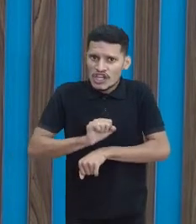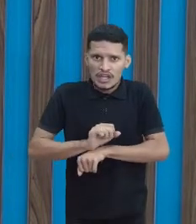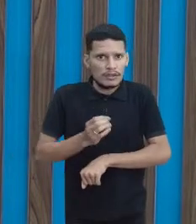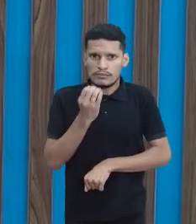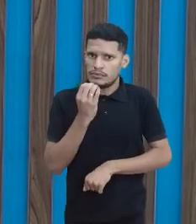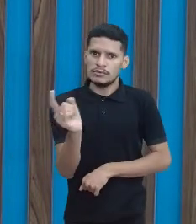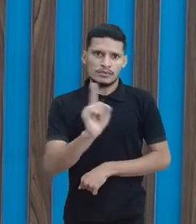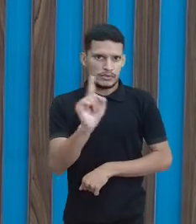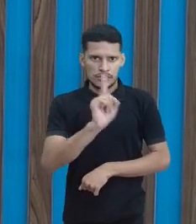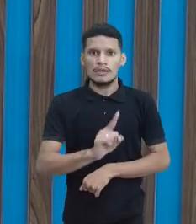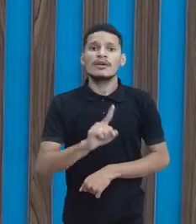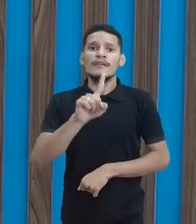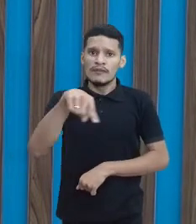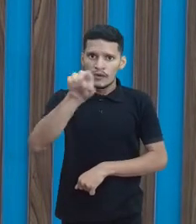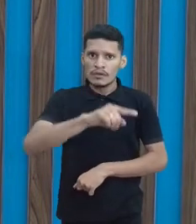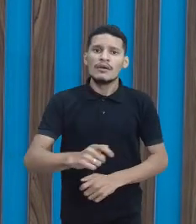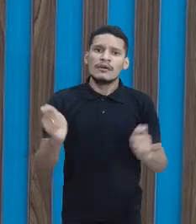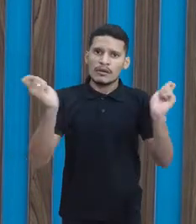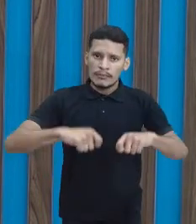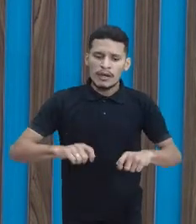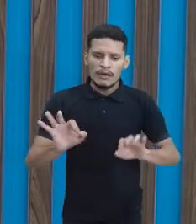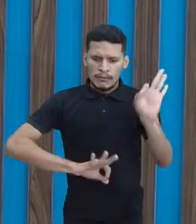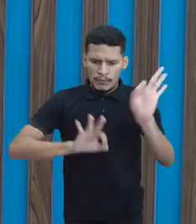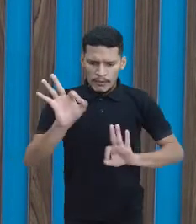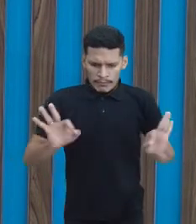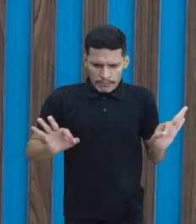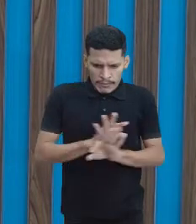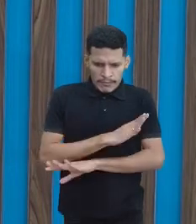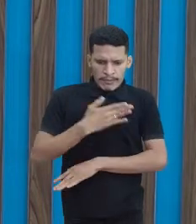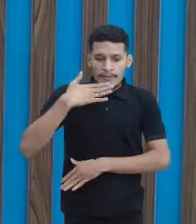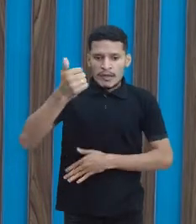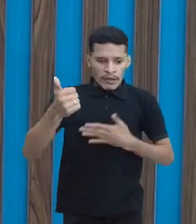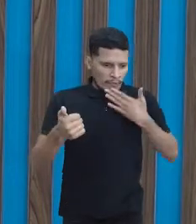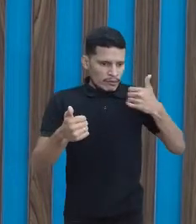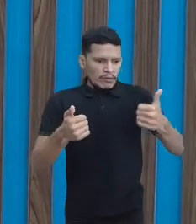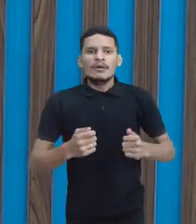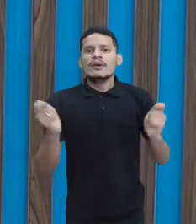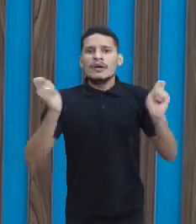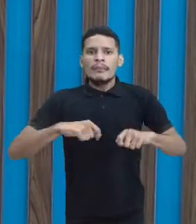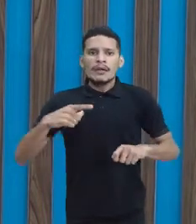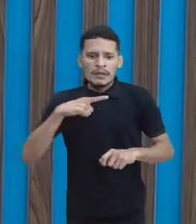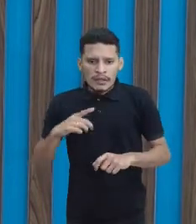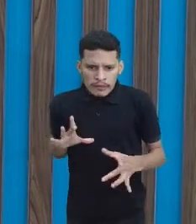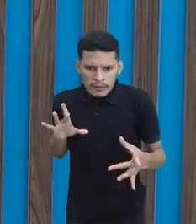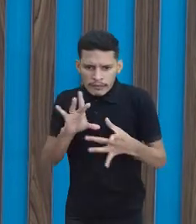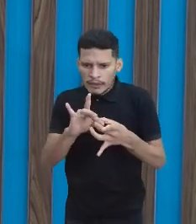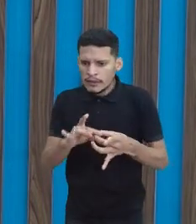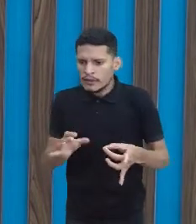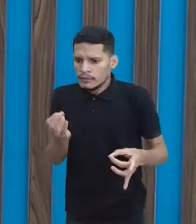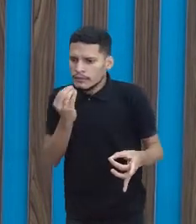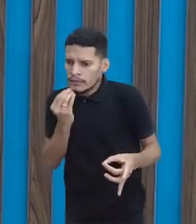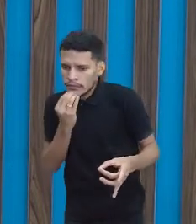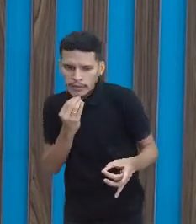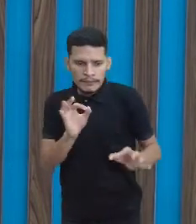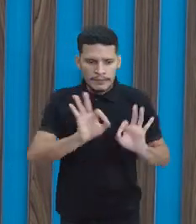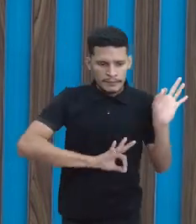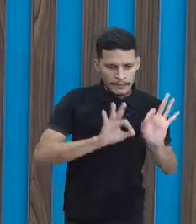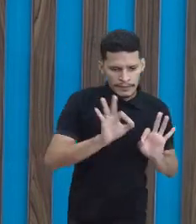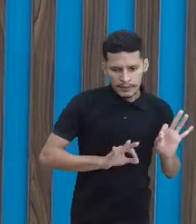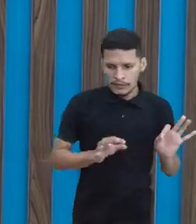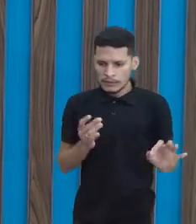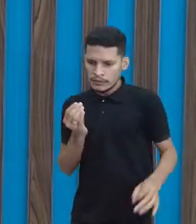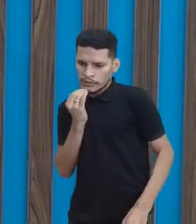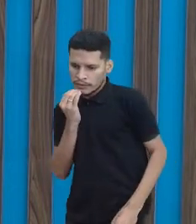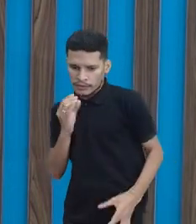oportunidades. Você tem que se preparar para o melhor. E aí, quando surgir essas oportunidades, vai casar a sua preparação para